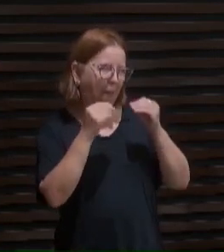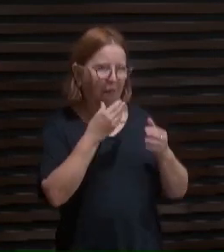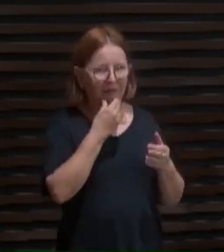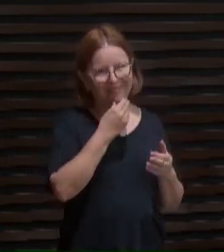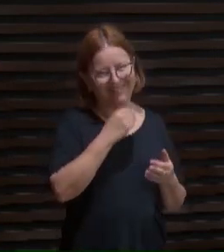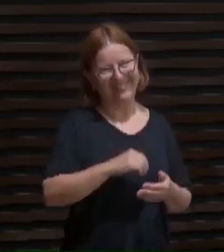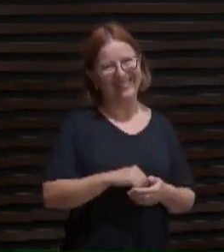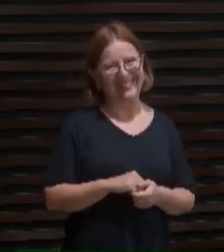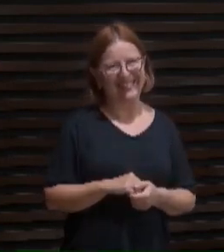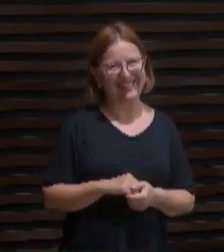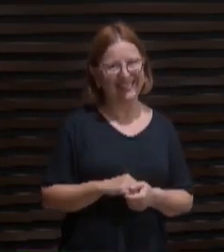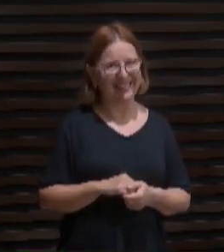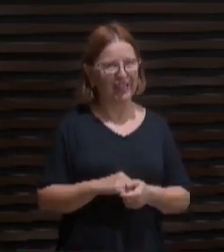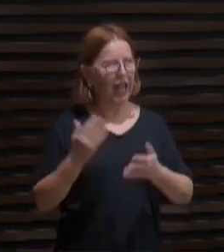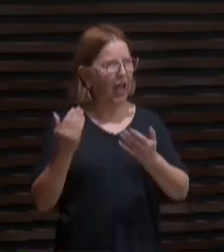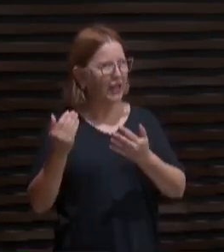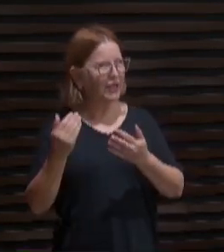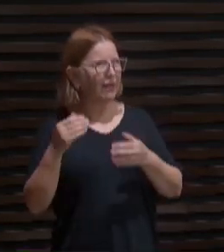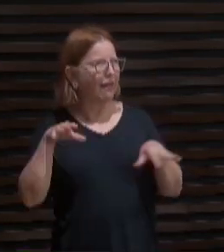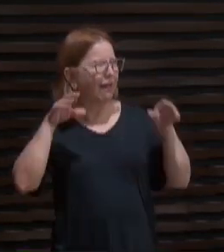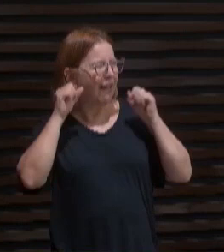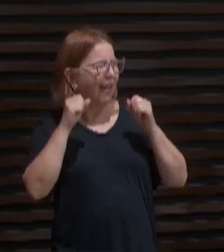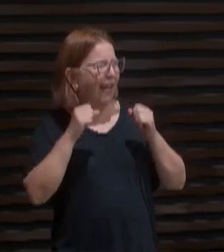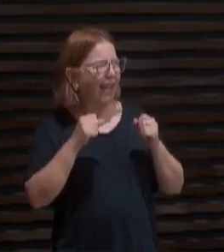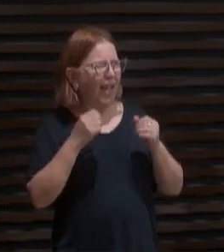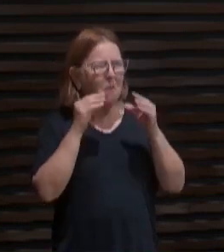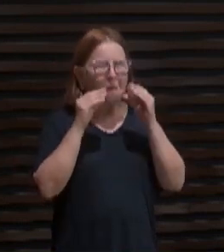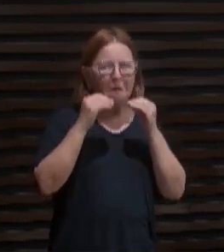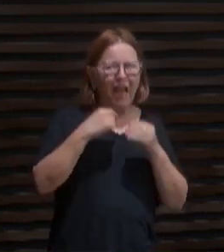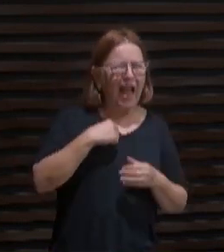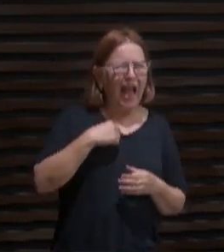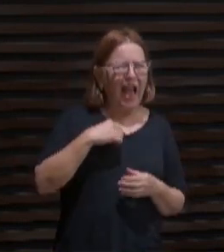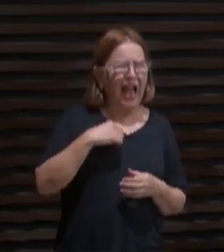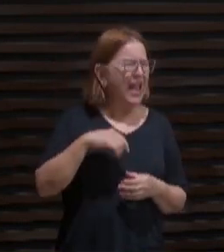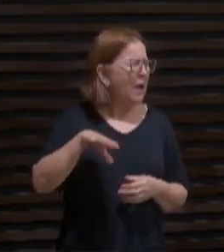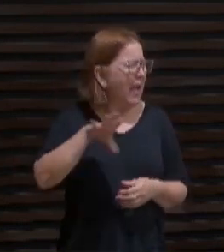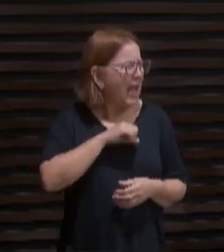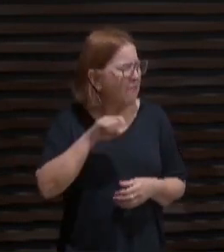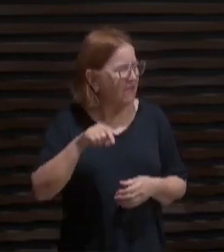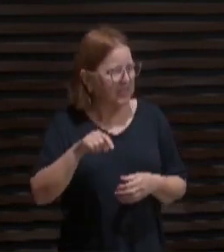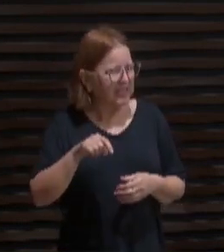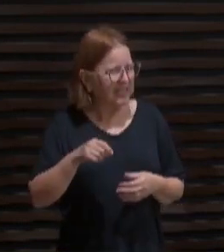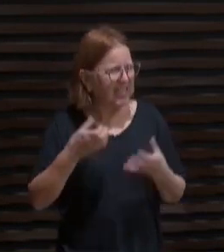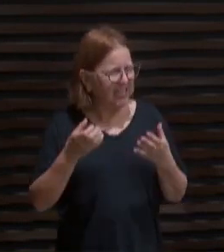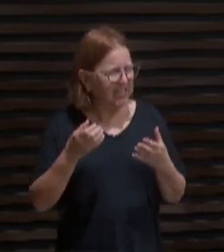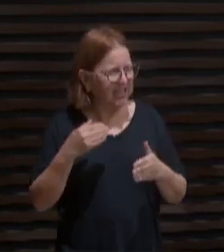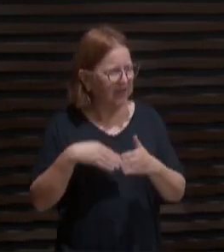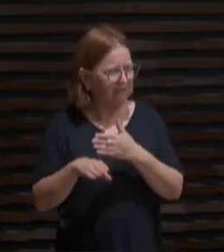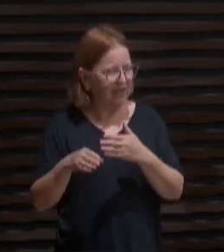Jovens, elas escutam aquela história, eu amo você. Quando ele estava dizendo, eu quero ir para a cama com você.